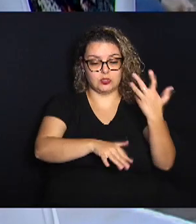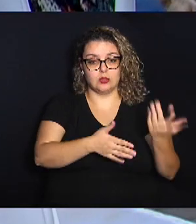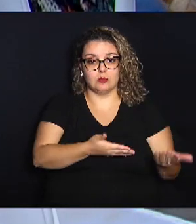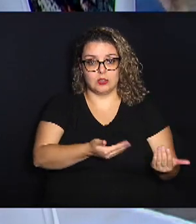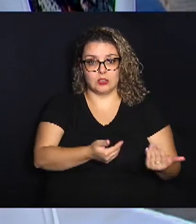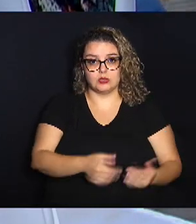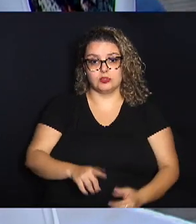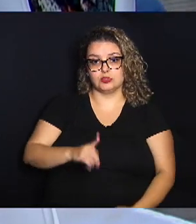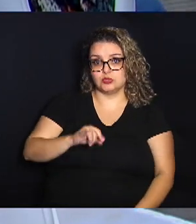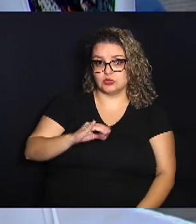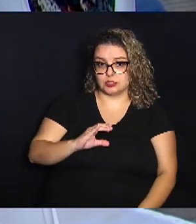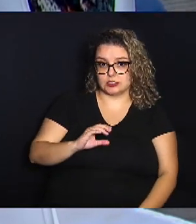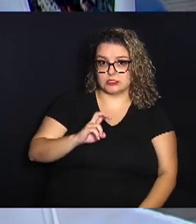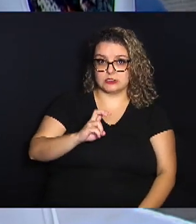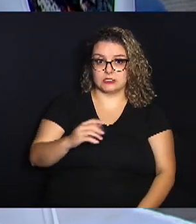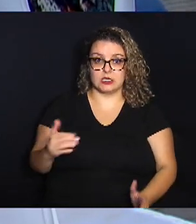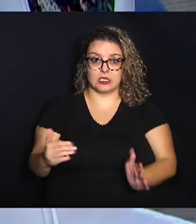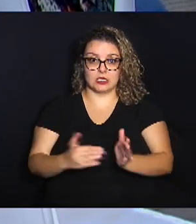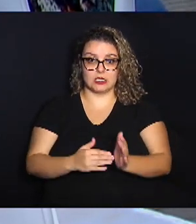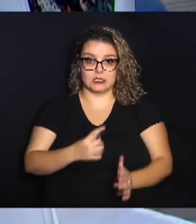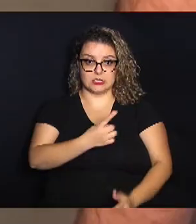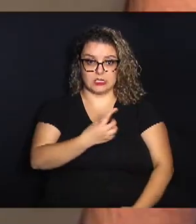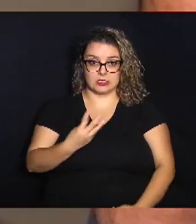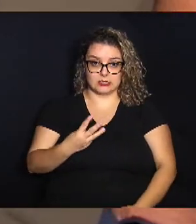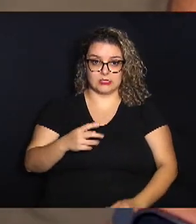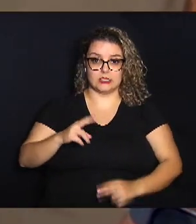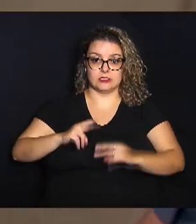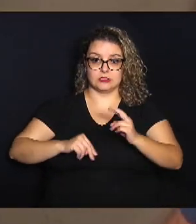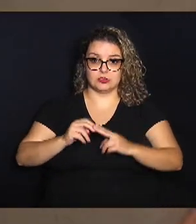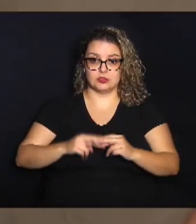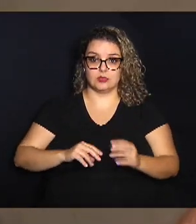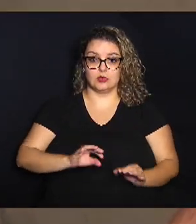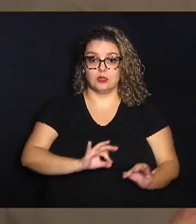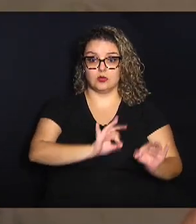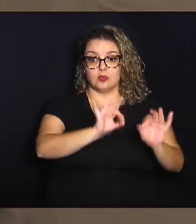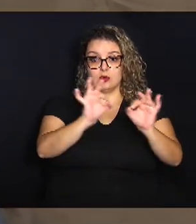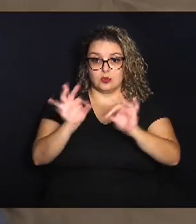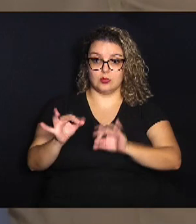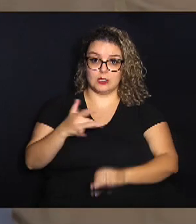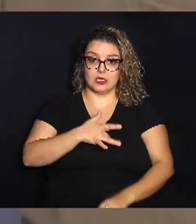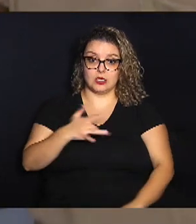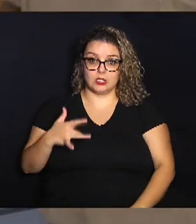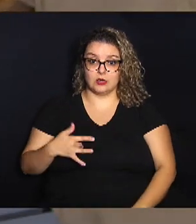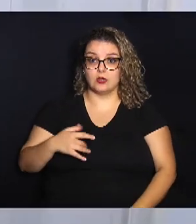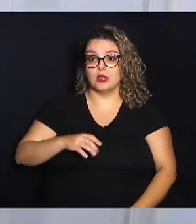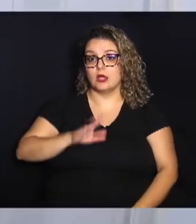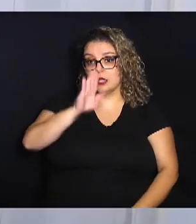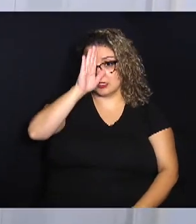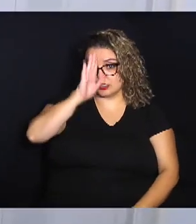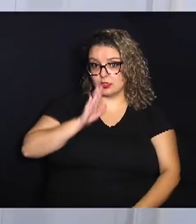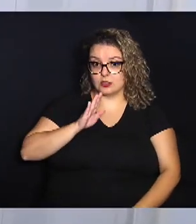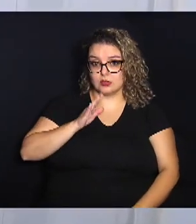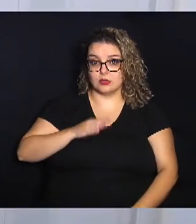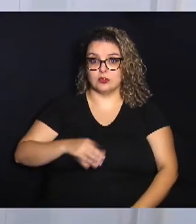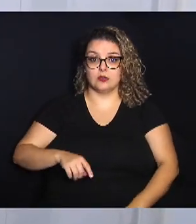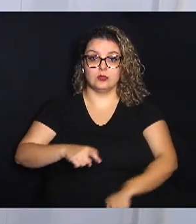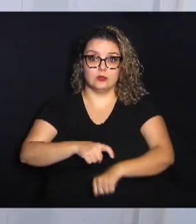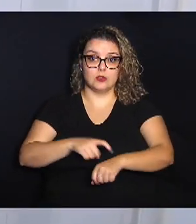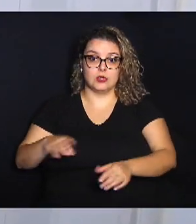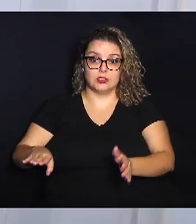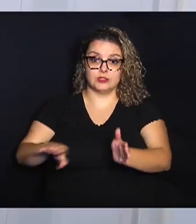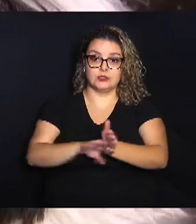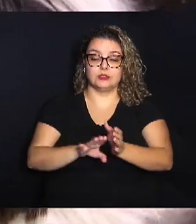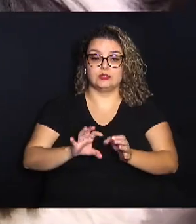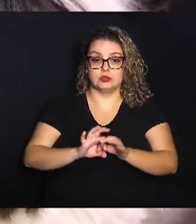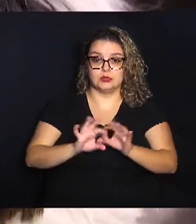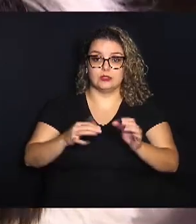no DIC 5, até o dia 13 de junho. O acompanhamento de saúde é gratuito e por ordem de chegada, com